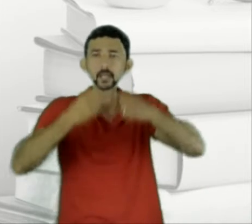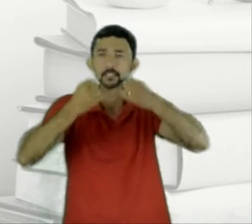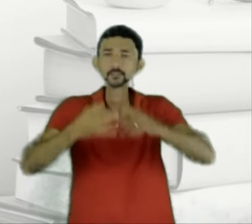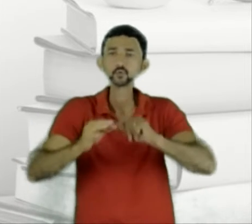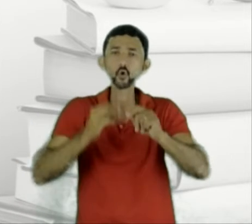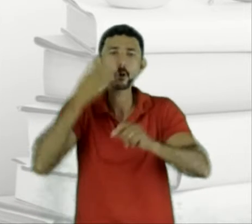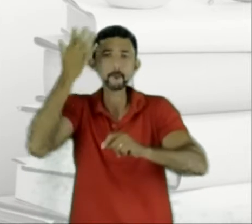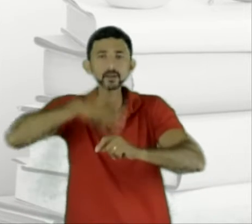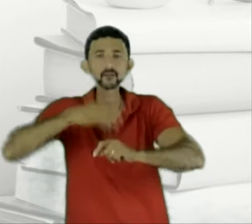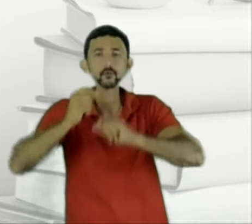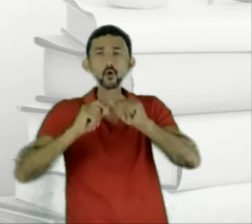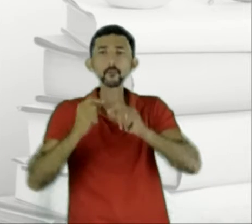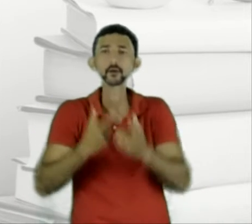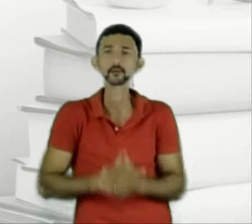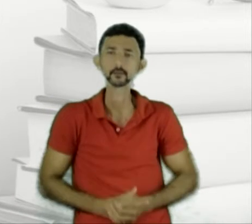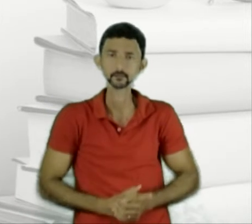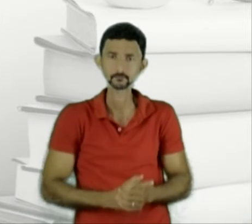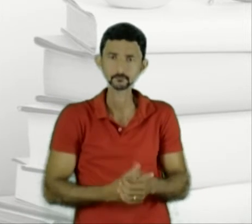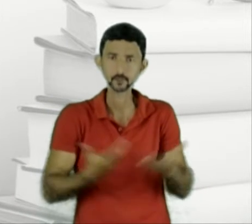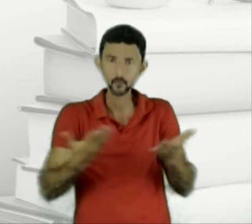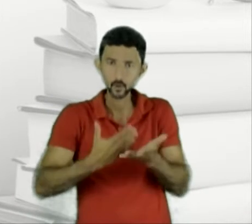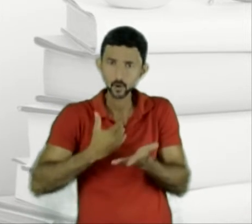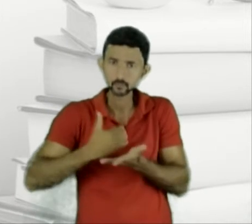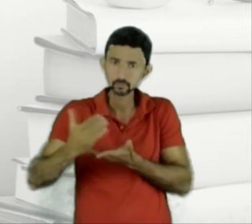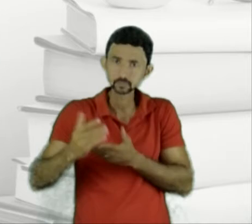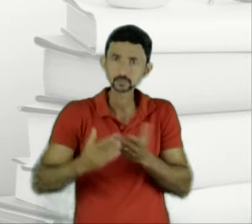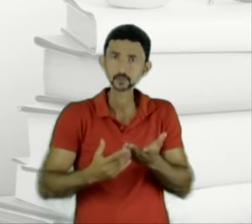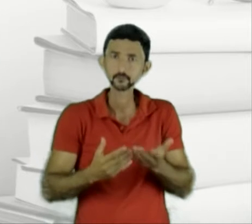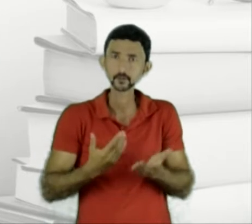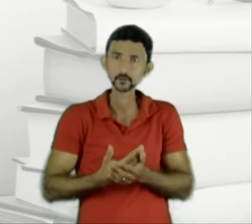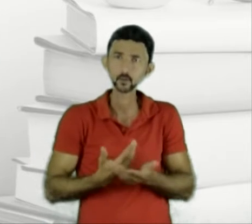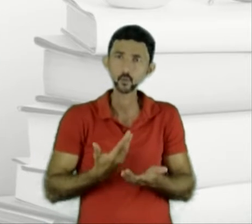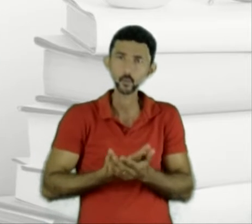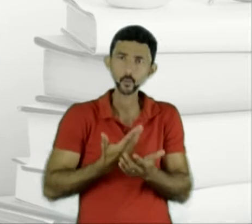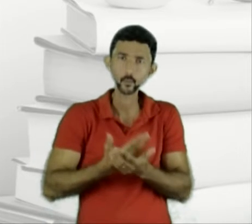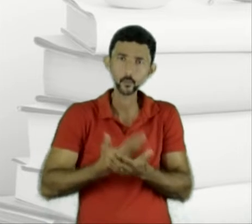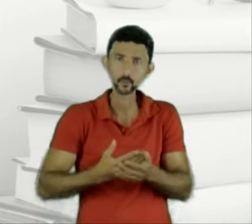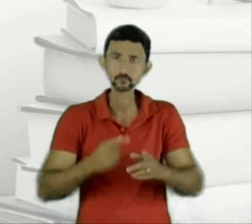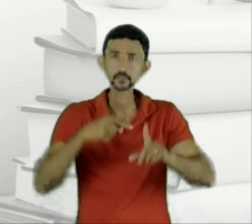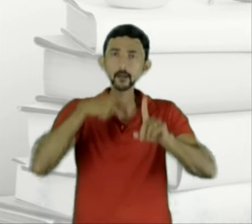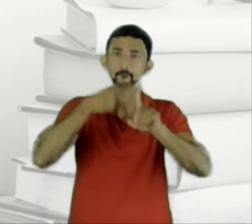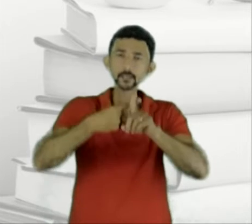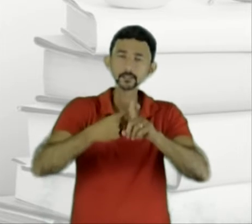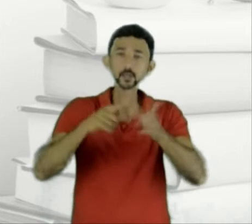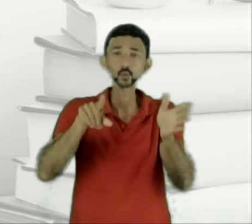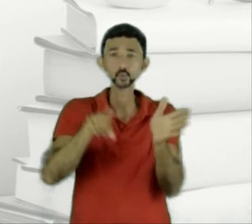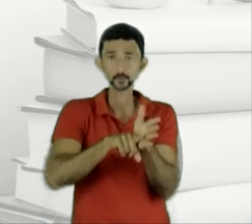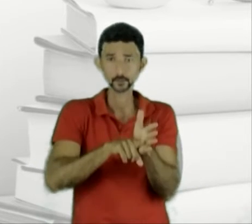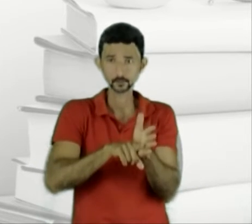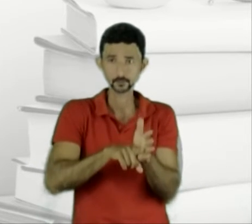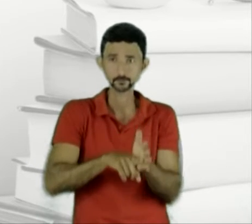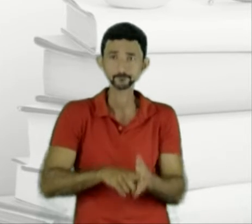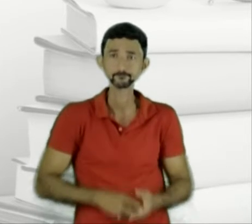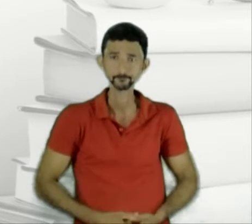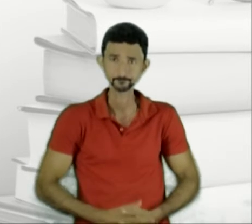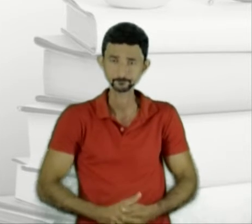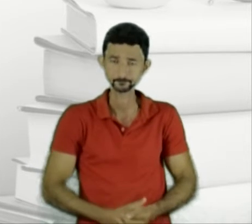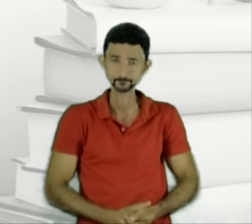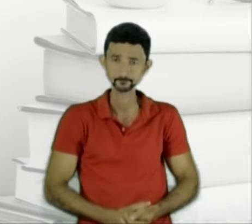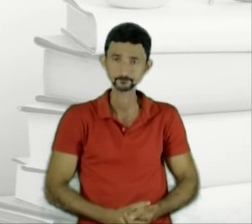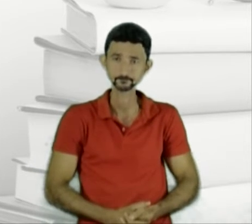para verificar se eles são semelhantes? Porque agora a gente vai entrar na adição e subtração de